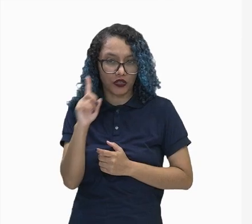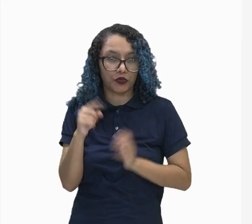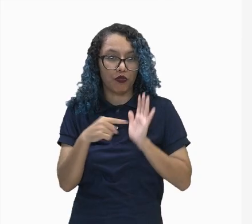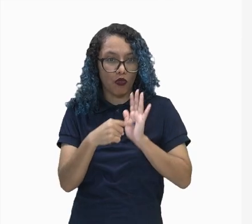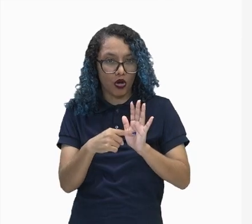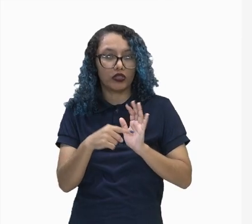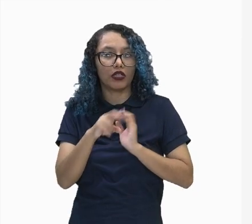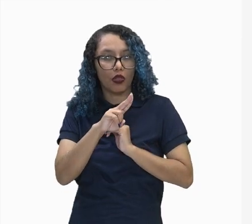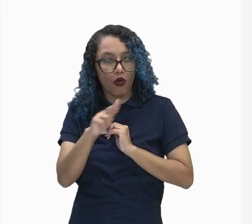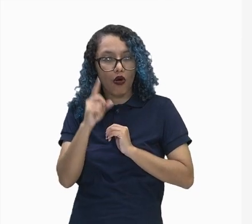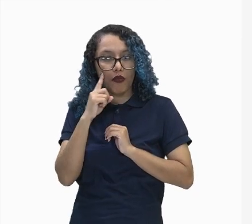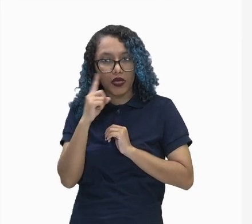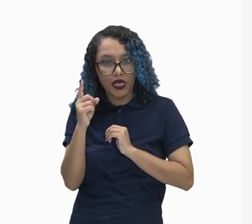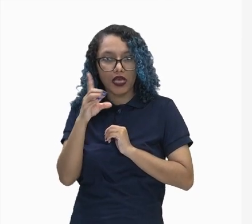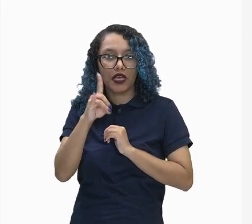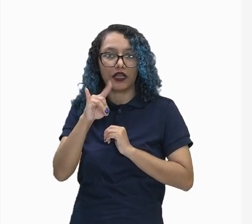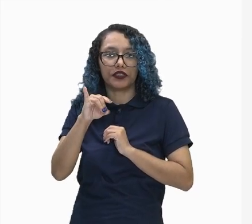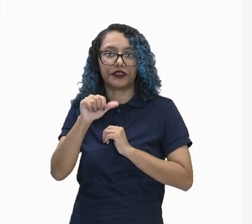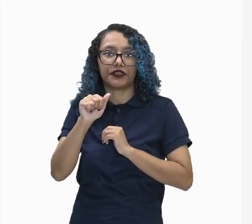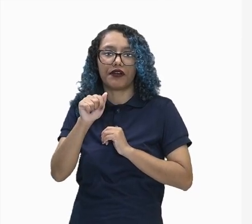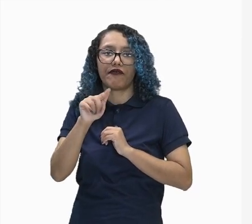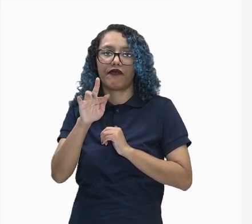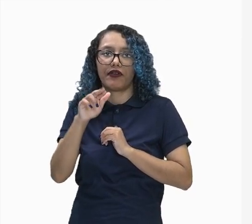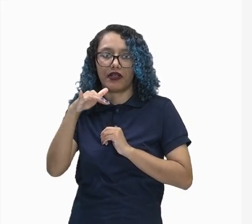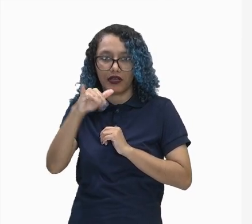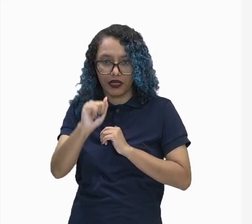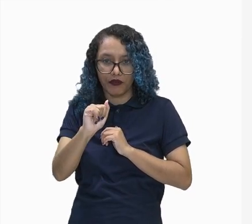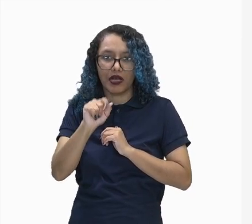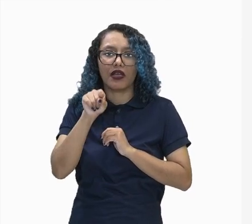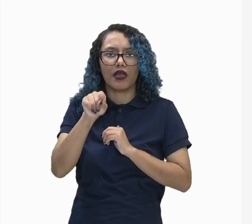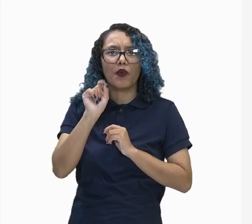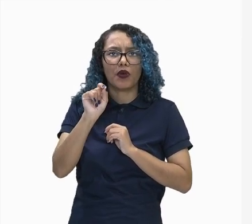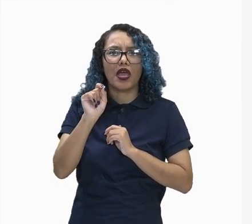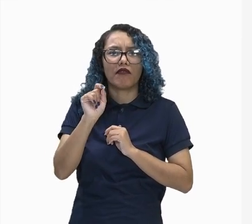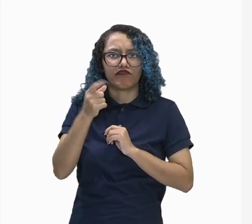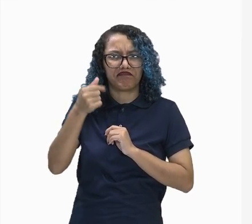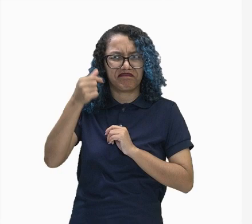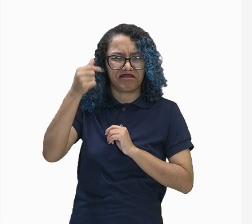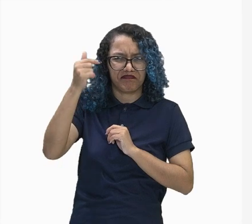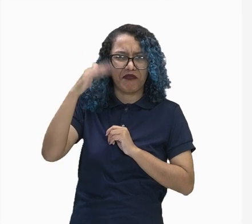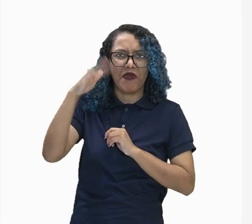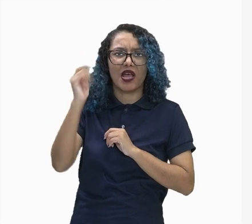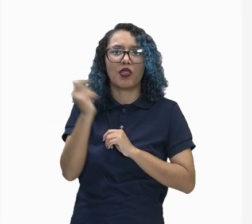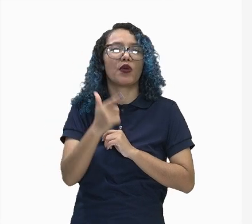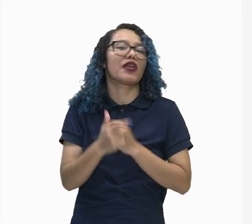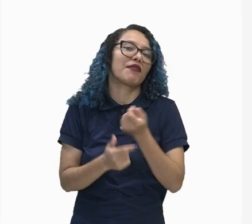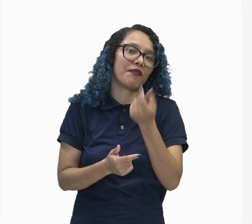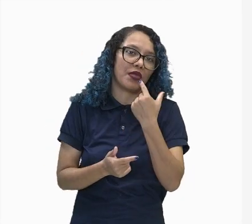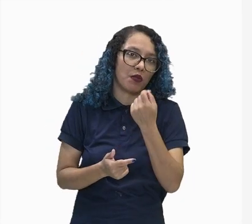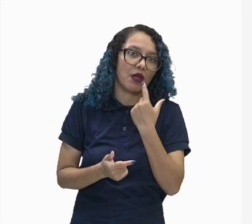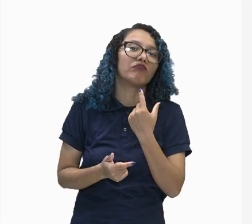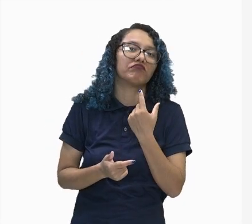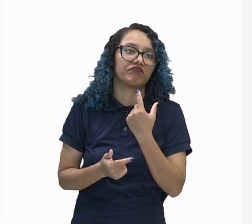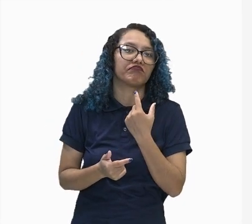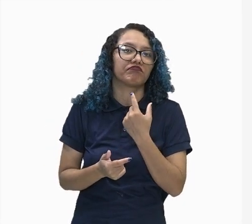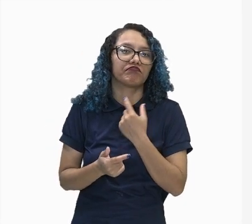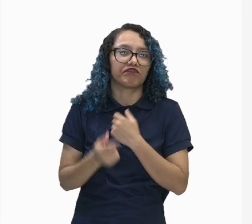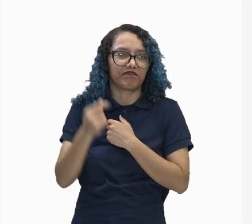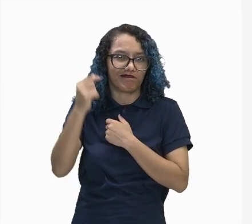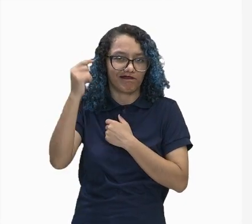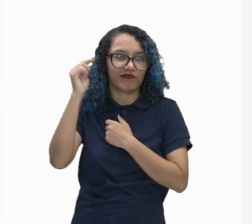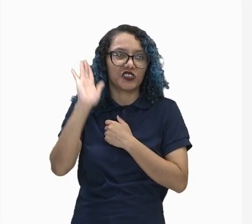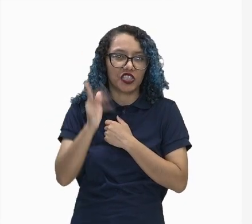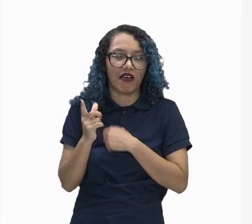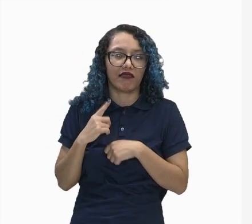o diafragma. E o diafragma, inclusive, ele é mais antigo que a pílula anticoncepcional, né? E ele deve ser colocado no colo